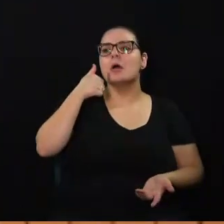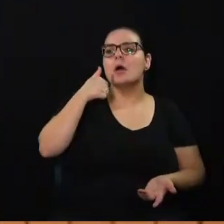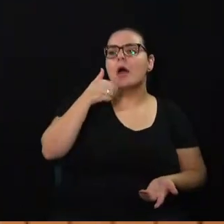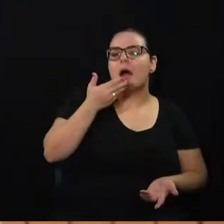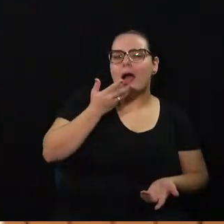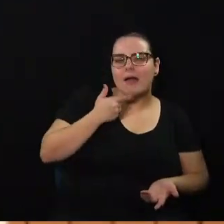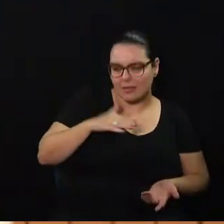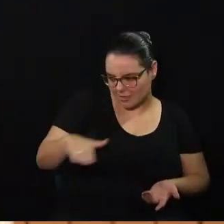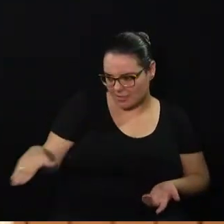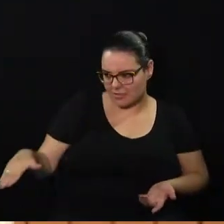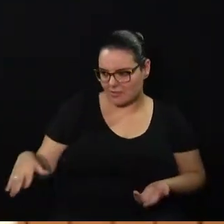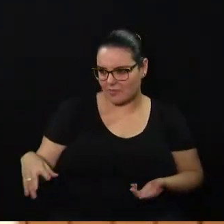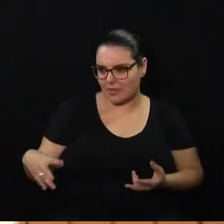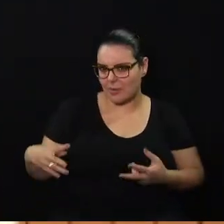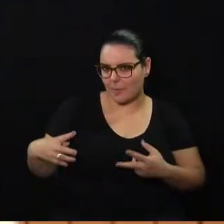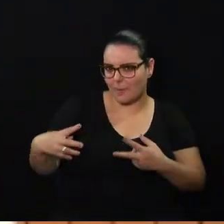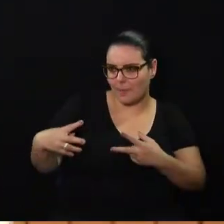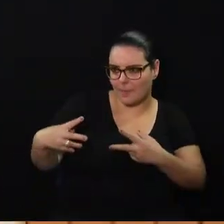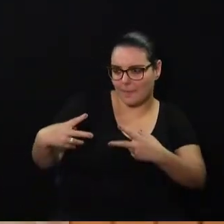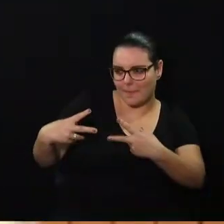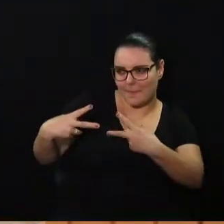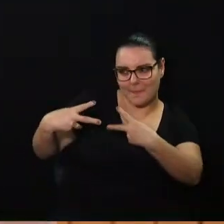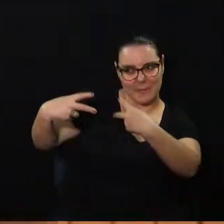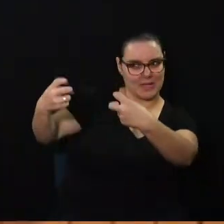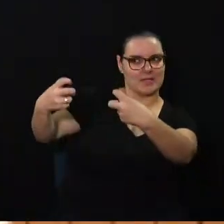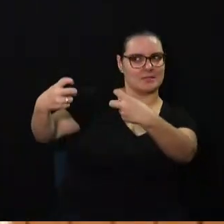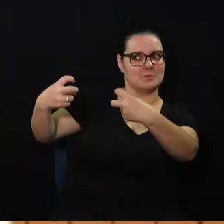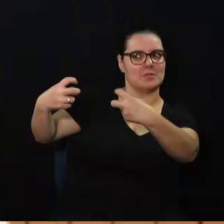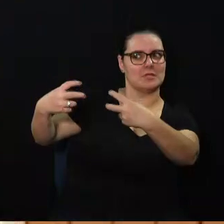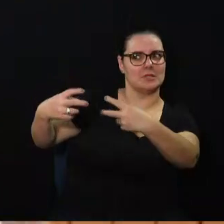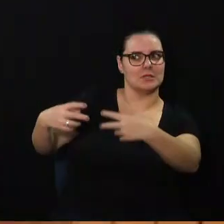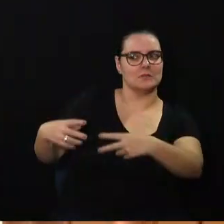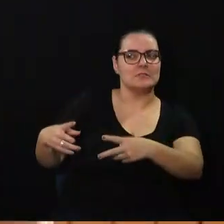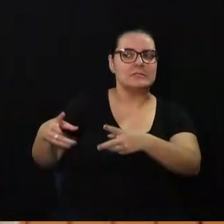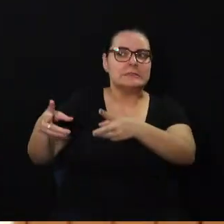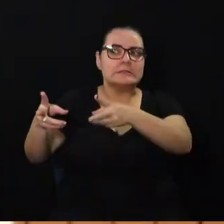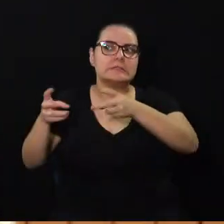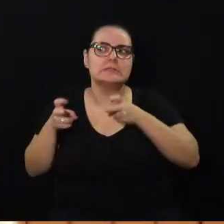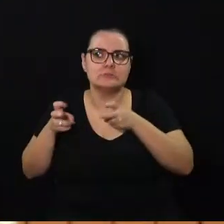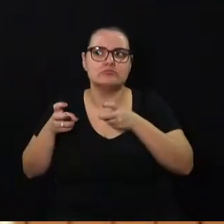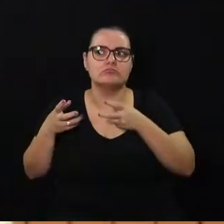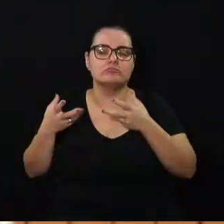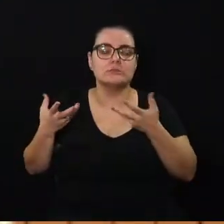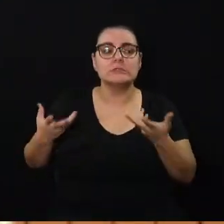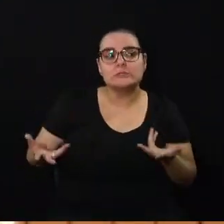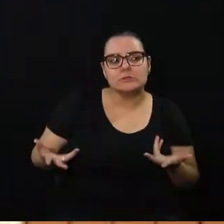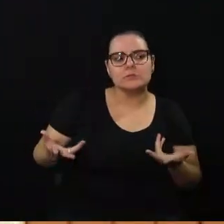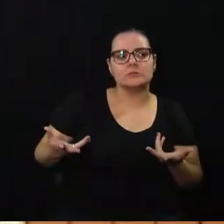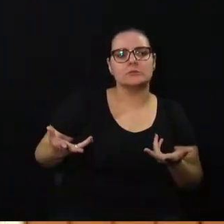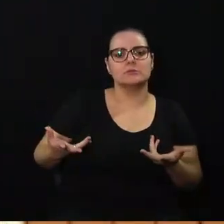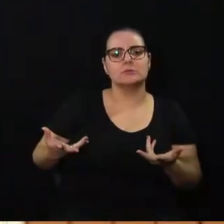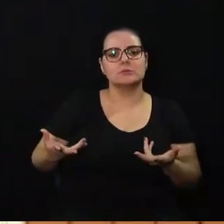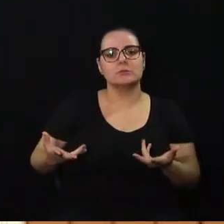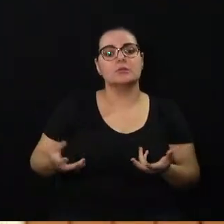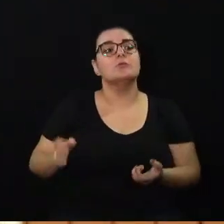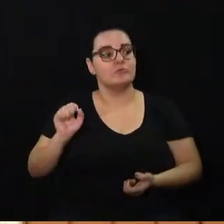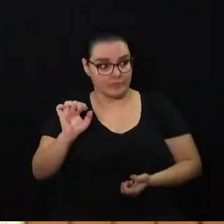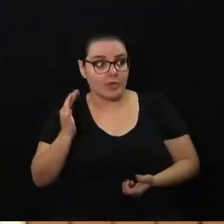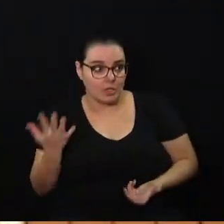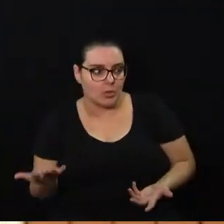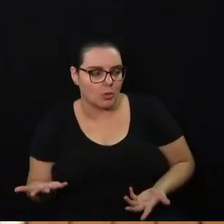isso ela vai ela vai corresponder ao que eu quero dizer com essas alterações de de falla